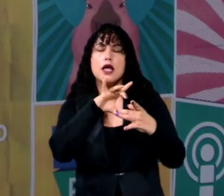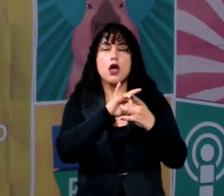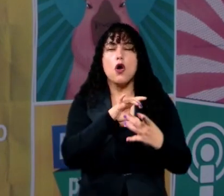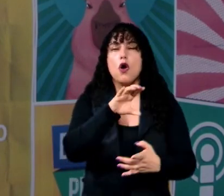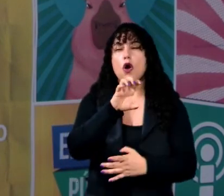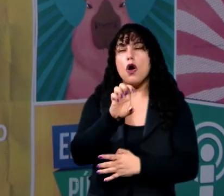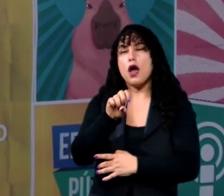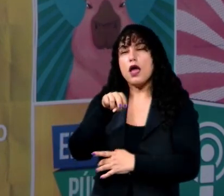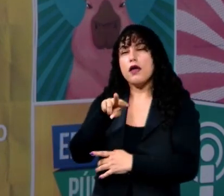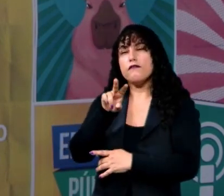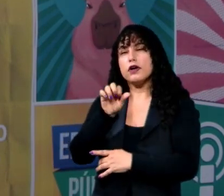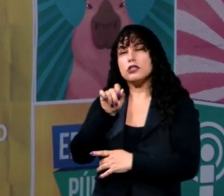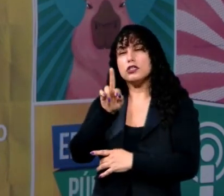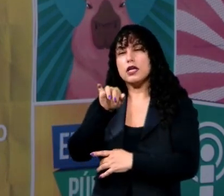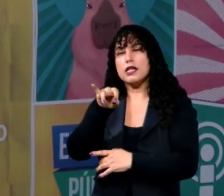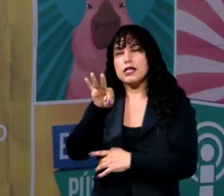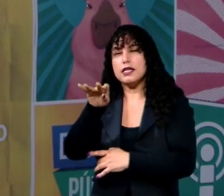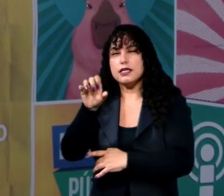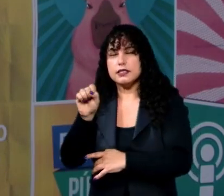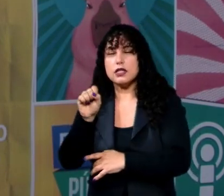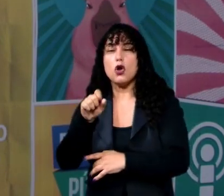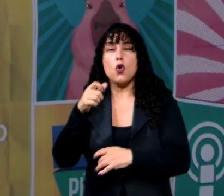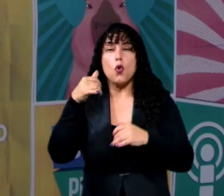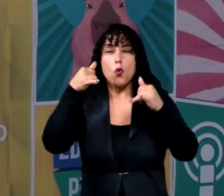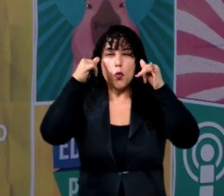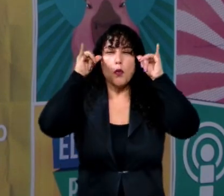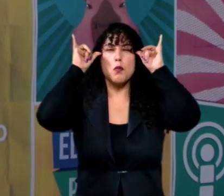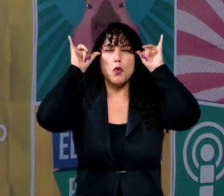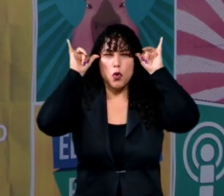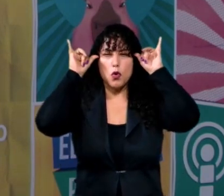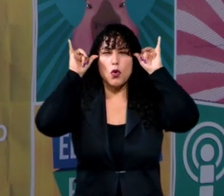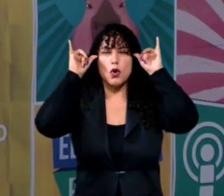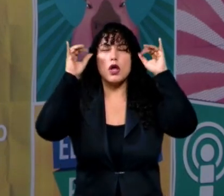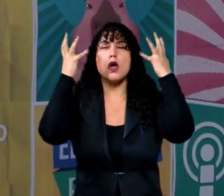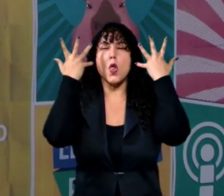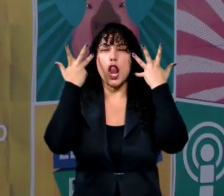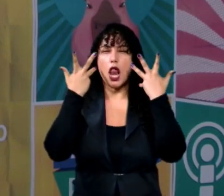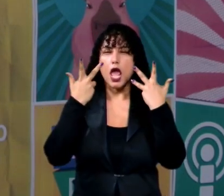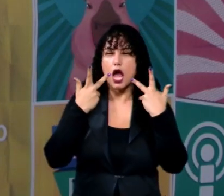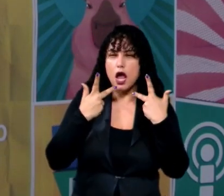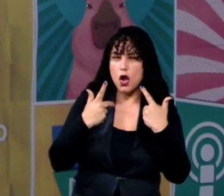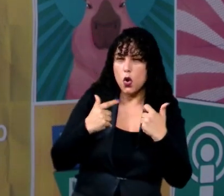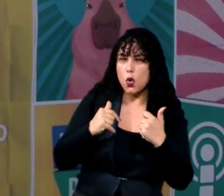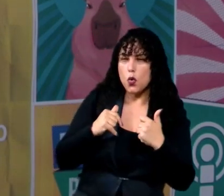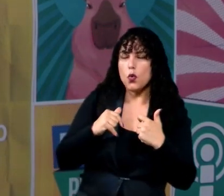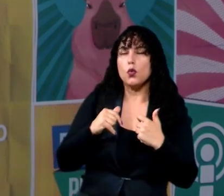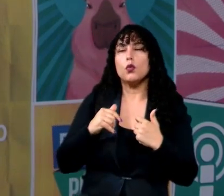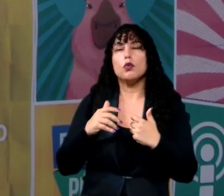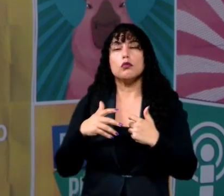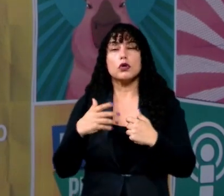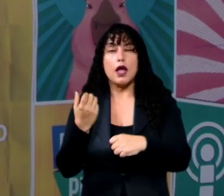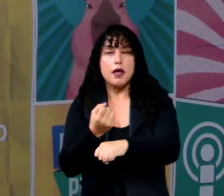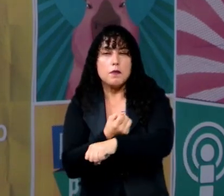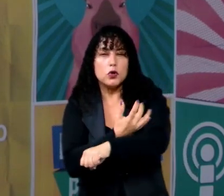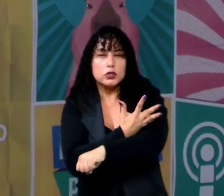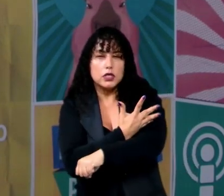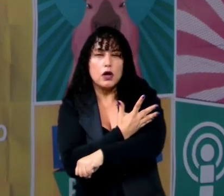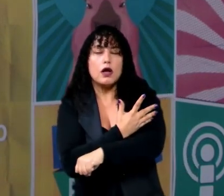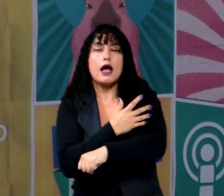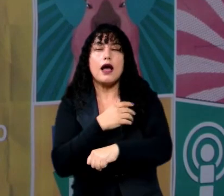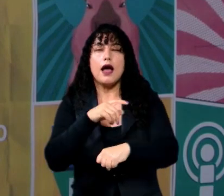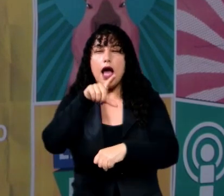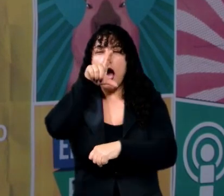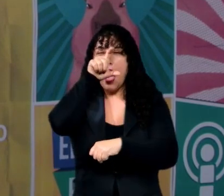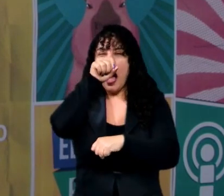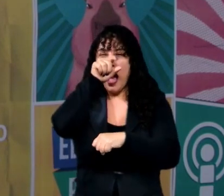também. O boi, que é o nosso lado instintivo, O leão. né? O leão, que é o nosso lado emocional, a águia,